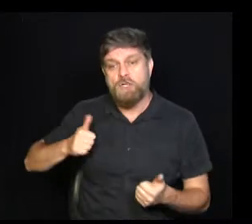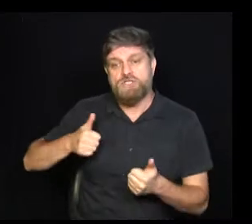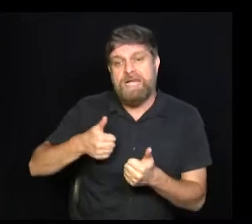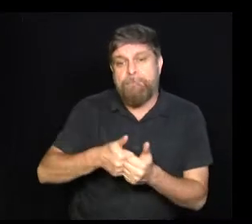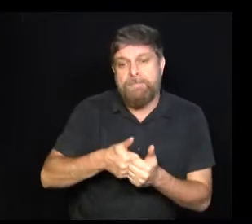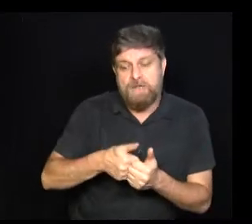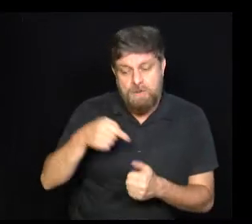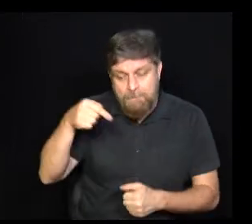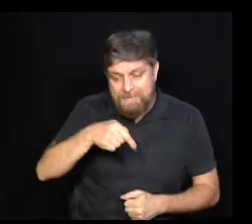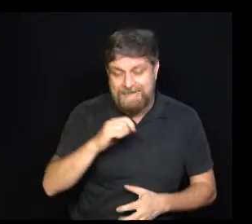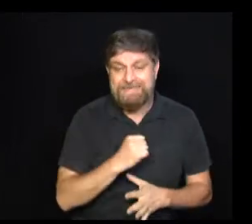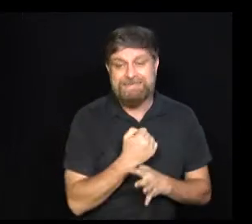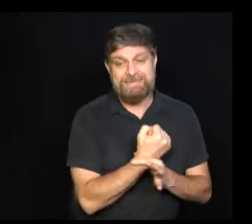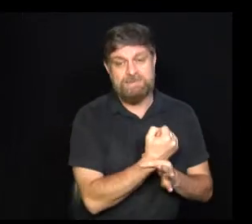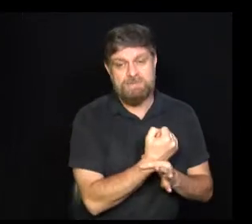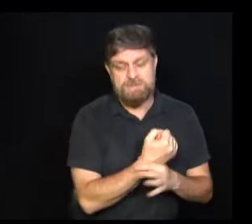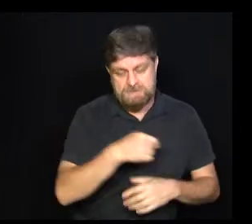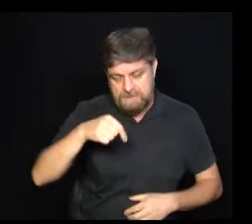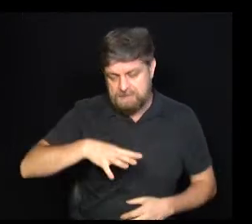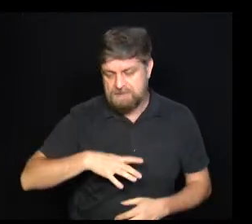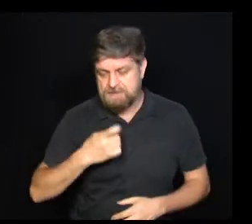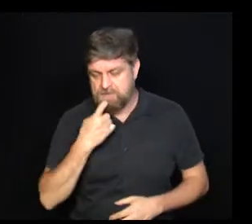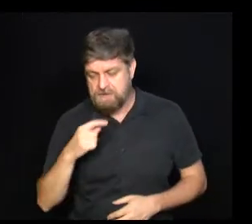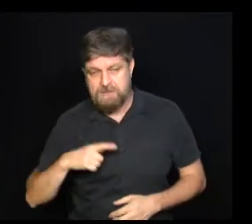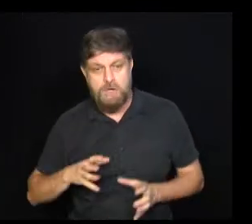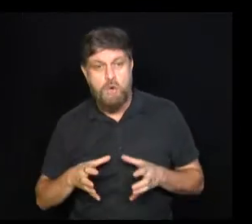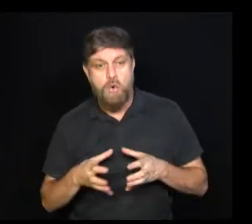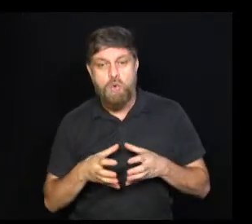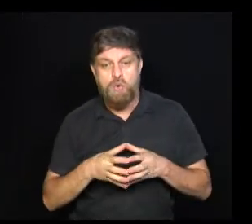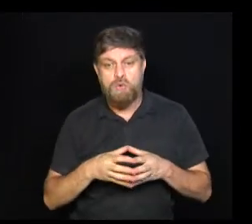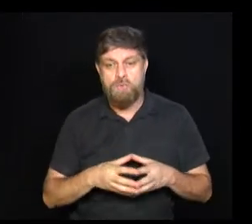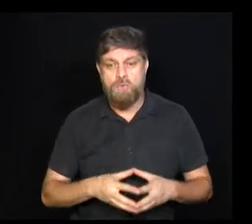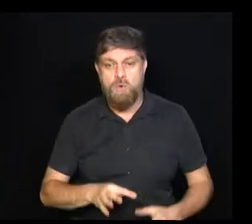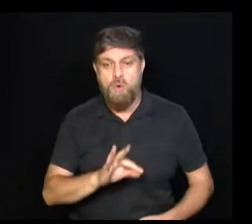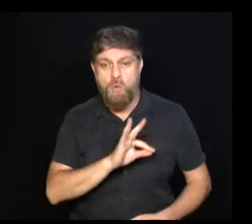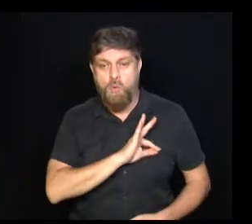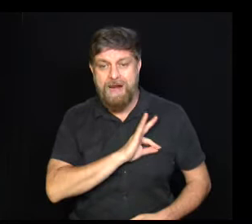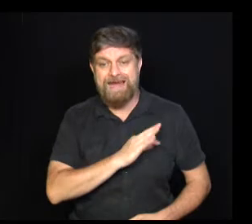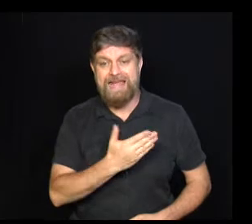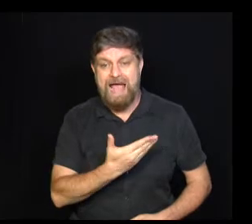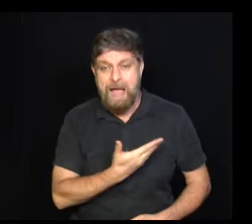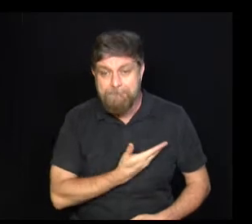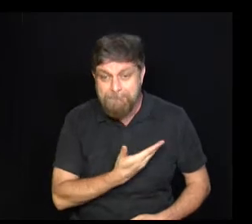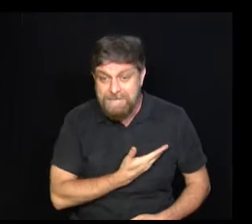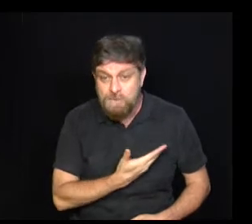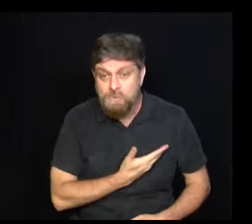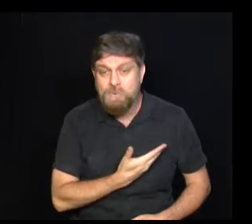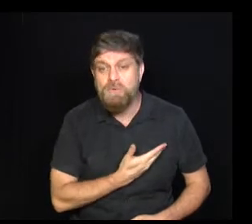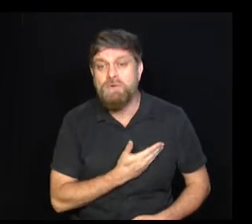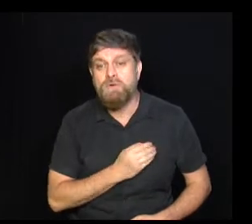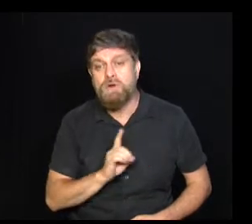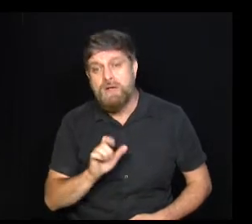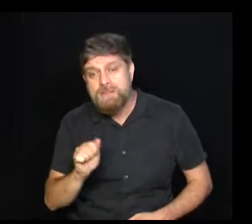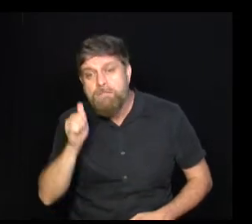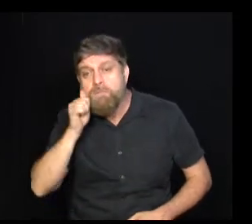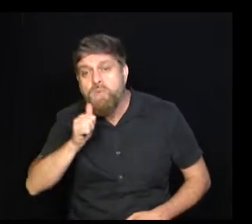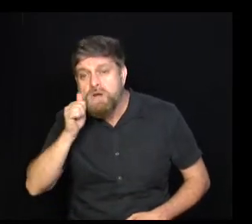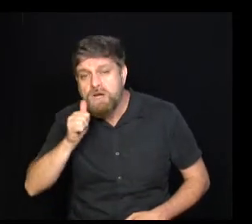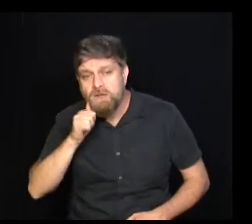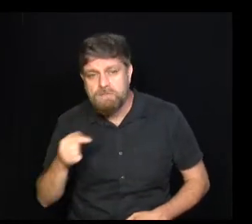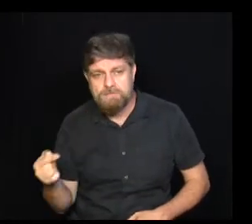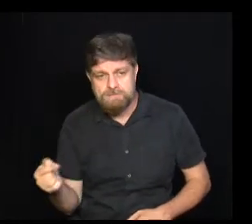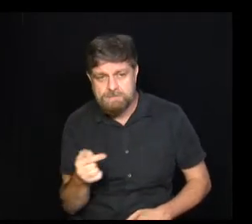de segurança. E aqui em Campinas nós temos o guarda amigo da mulher. O Gama ele